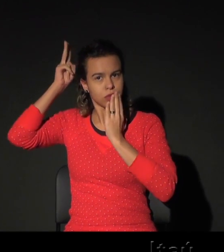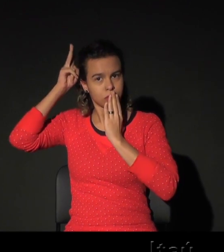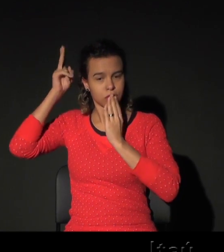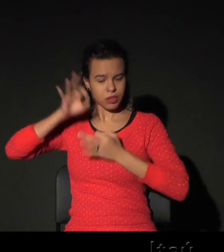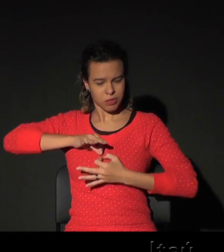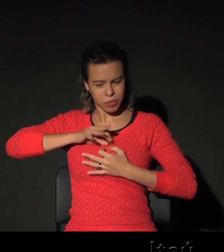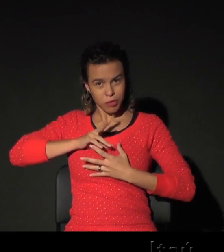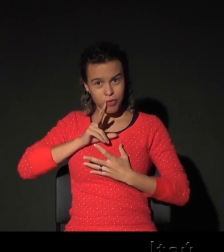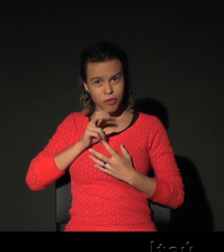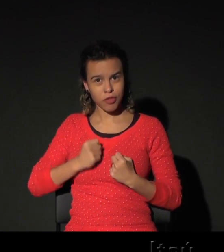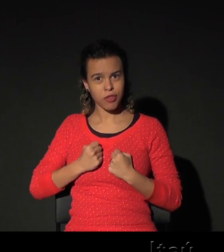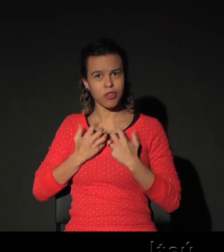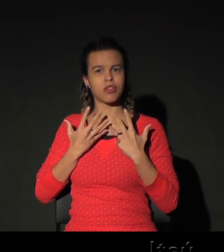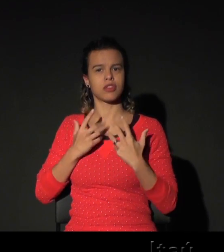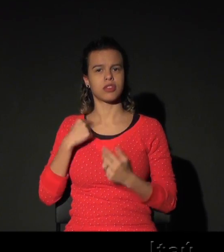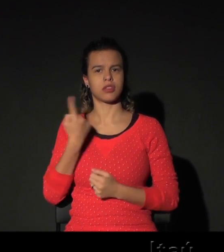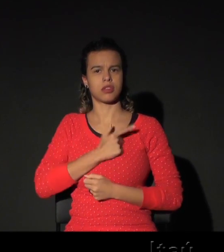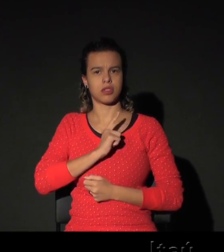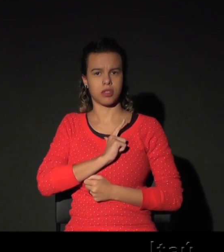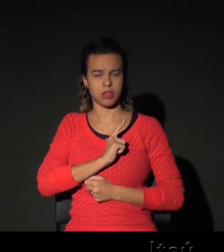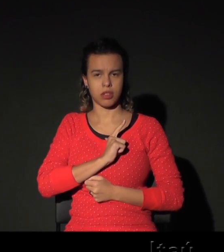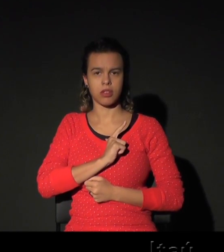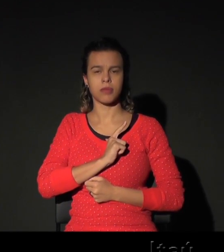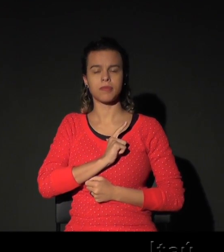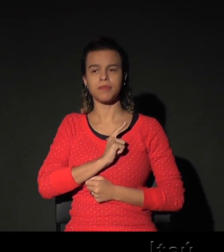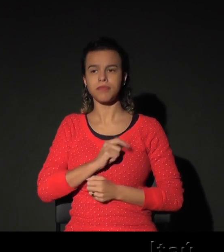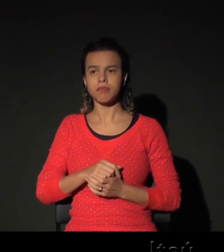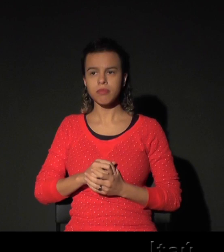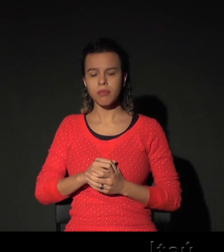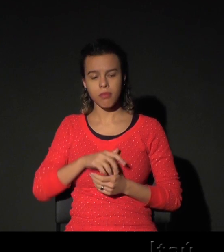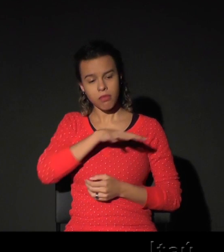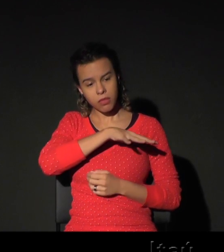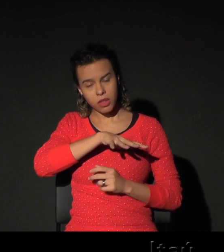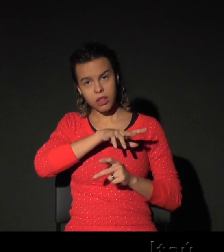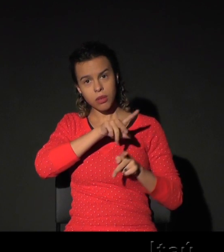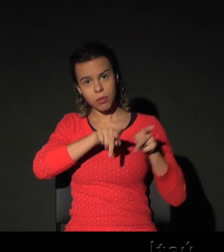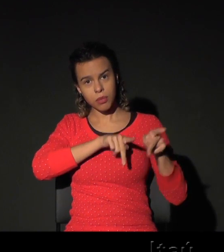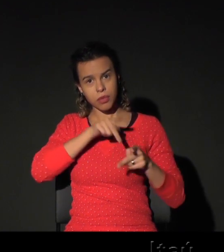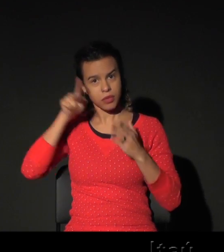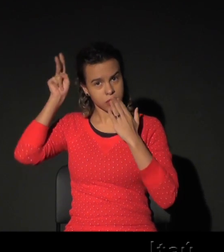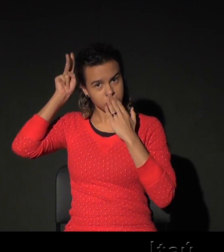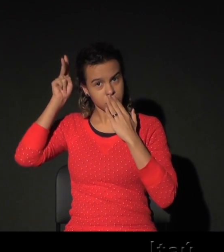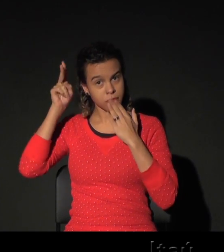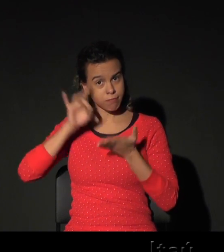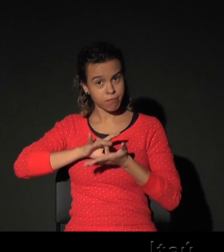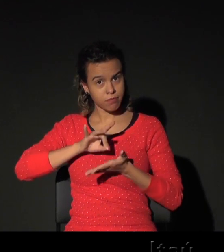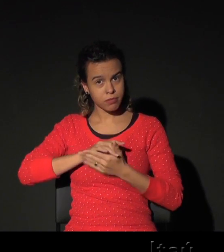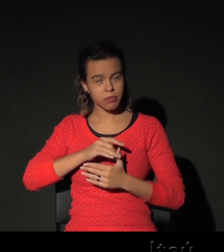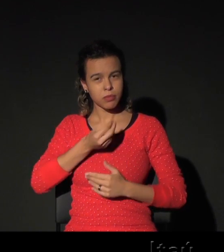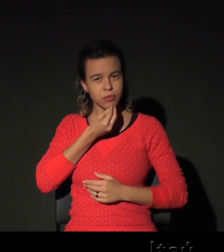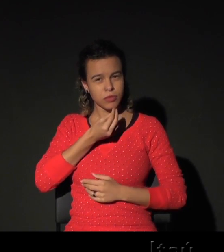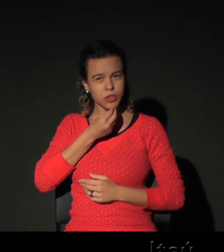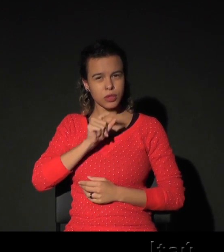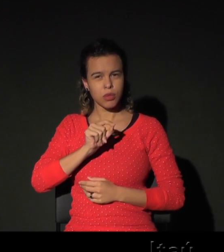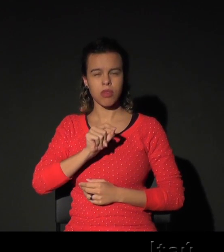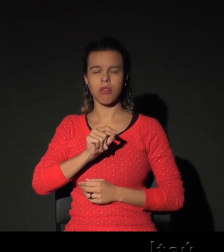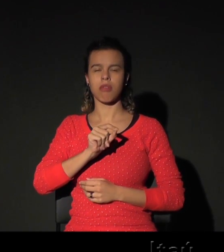força espiritual que a gente tá tendo que nós temos e que na realidade deveria ser